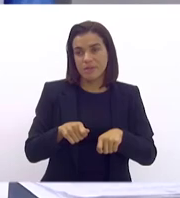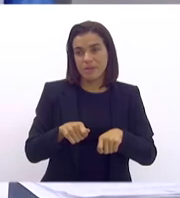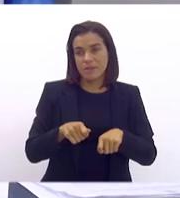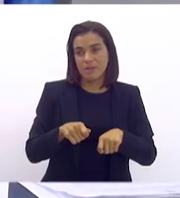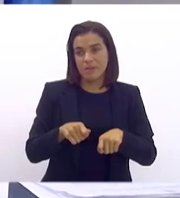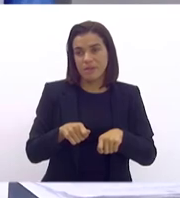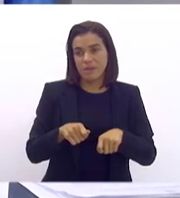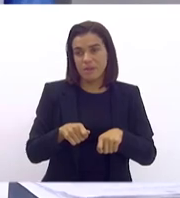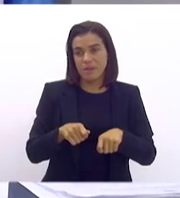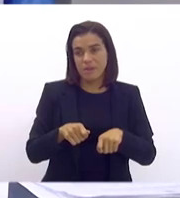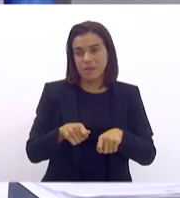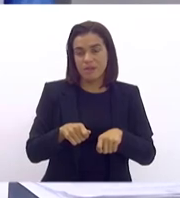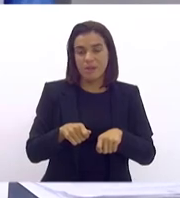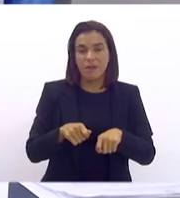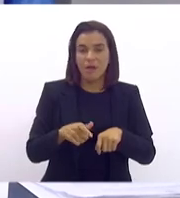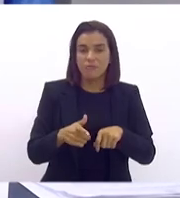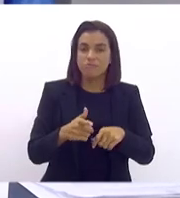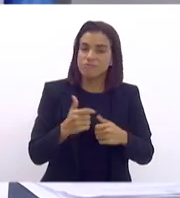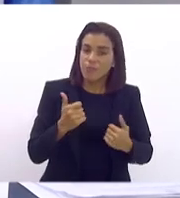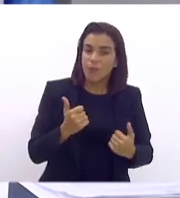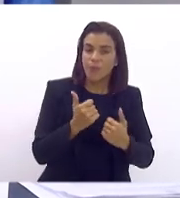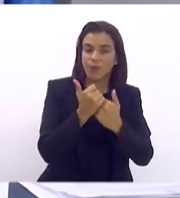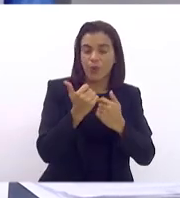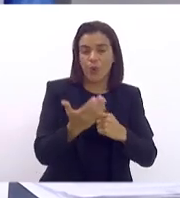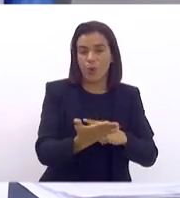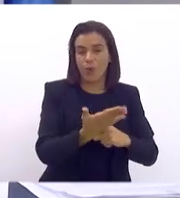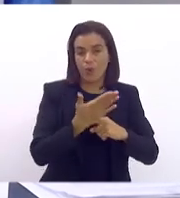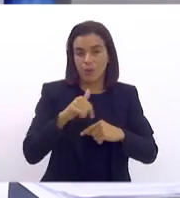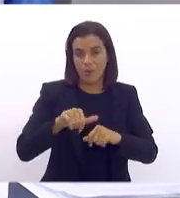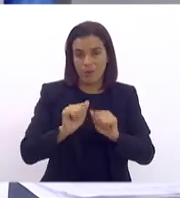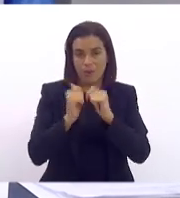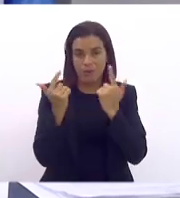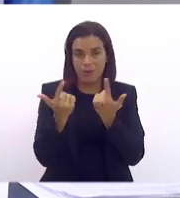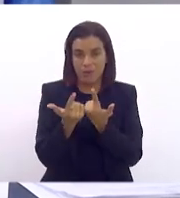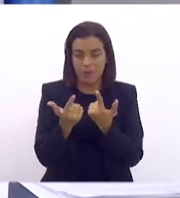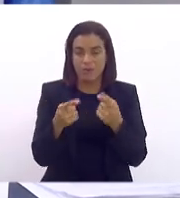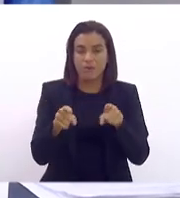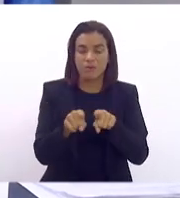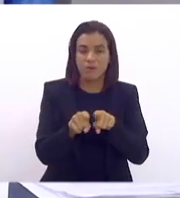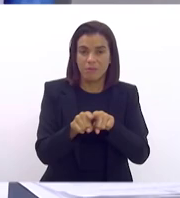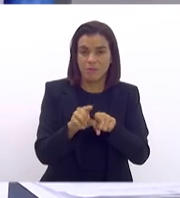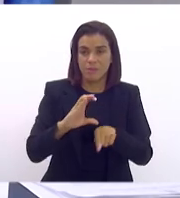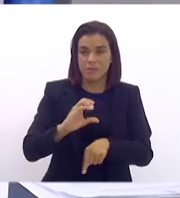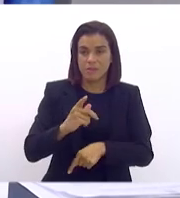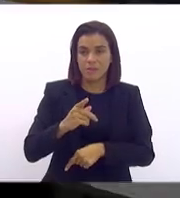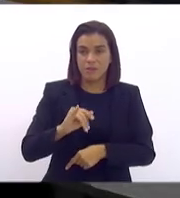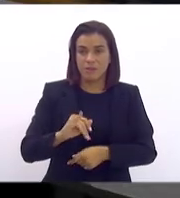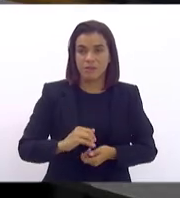sua contribuição para o Poder Legislativo do Rio de Janeiro e para esta CPI.